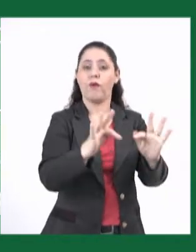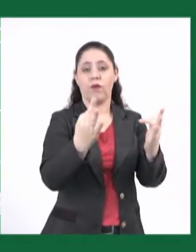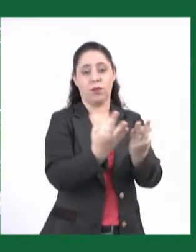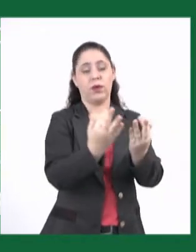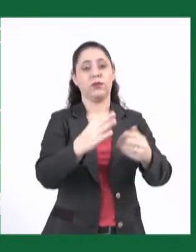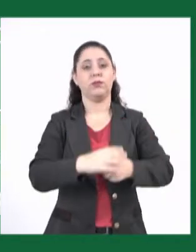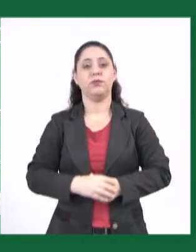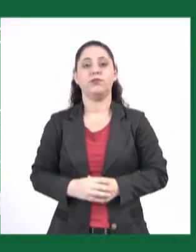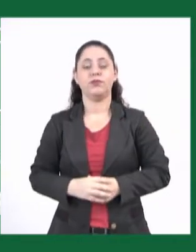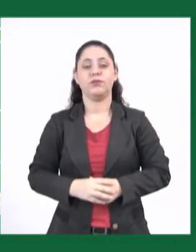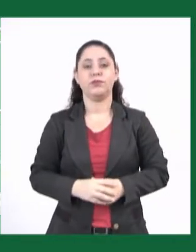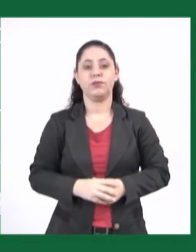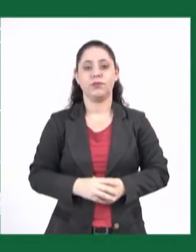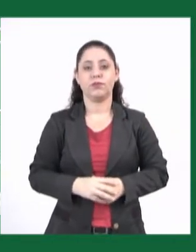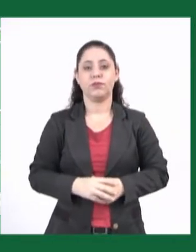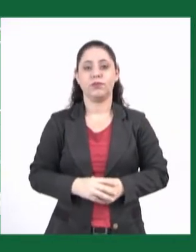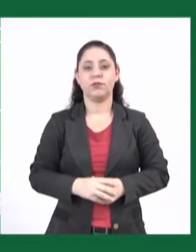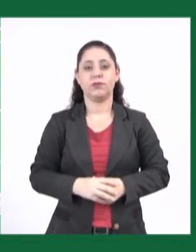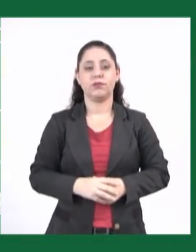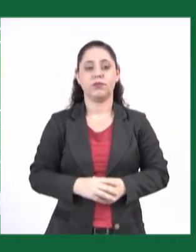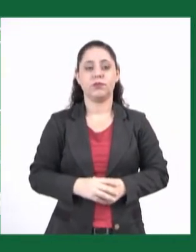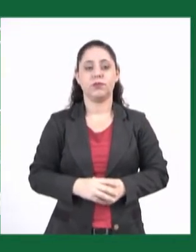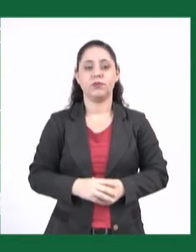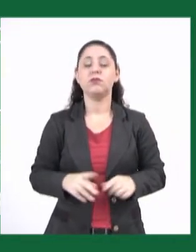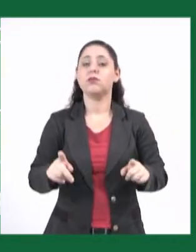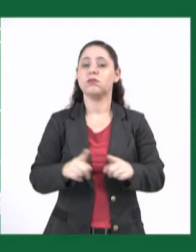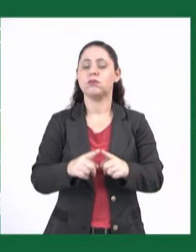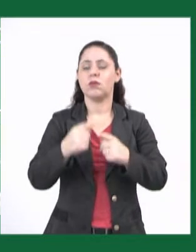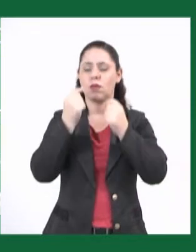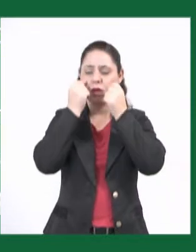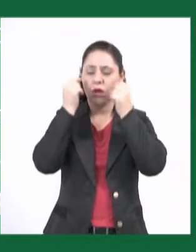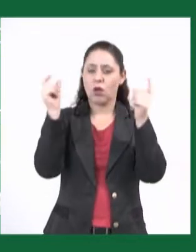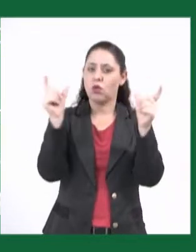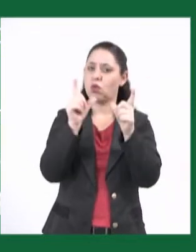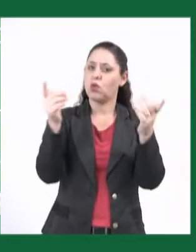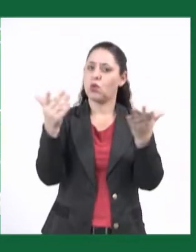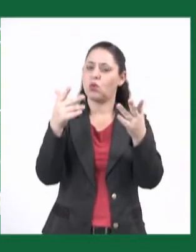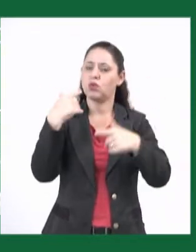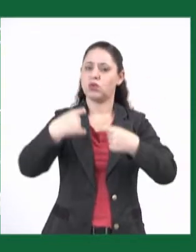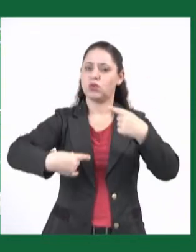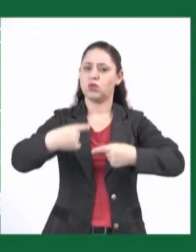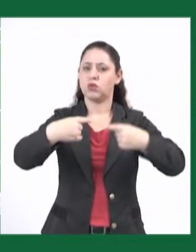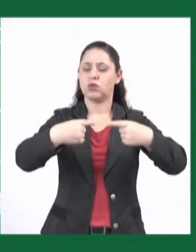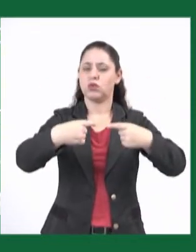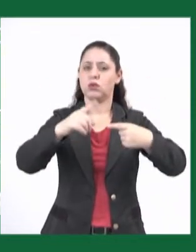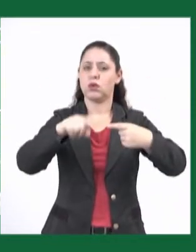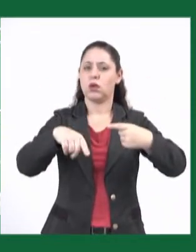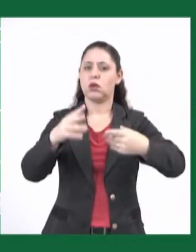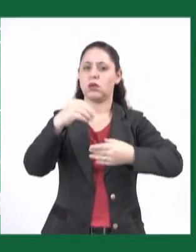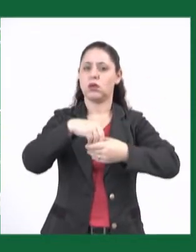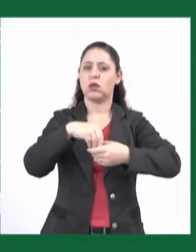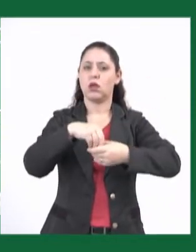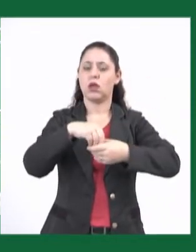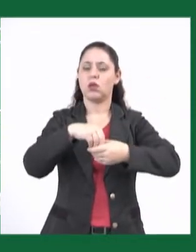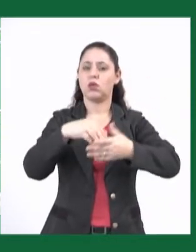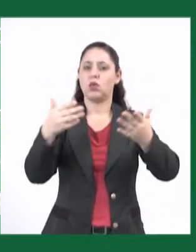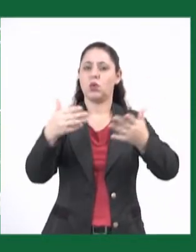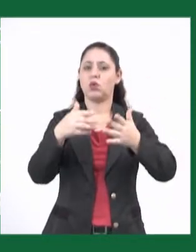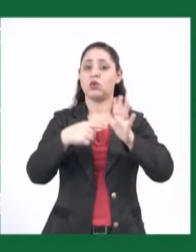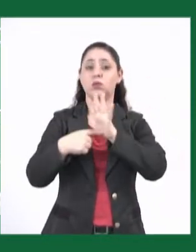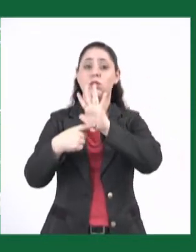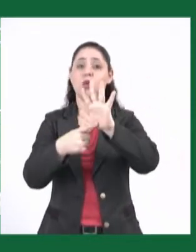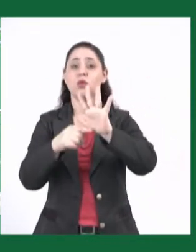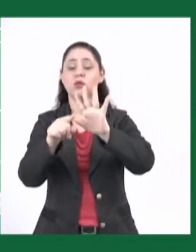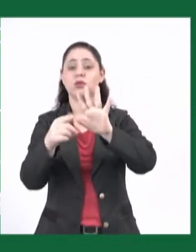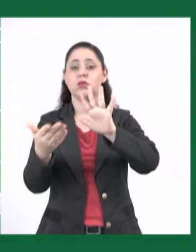familiar. E chamo atenção aqui hoje para o debate que cabe, né, dentro do cenário que eu mostrei para